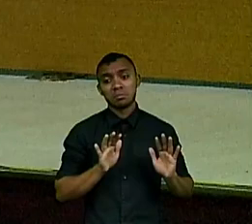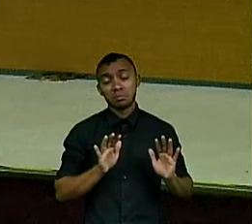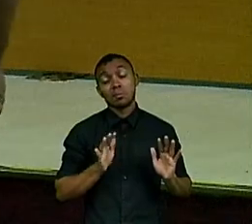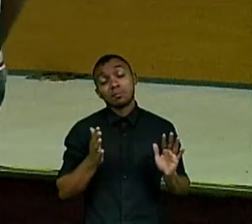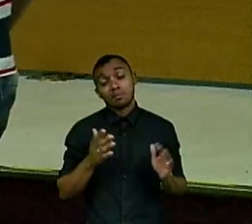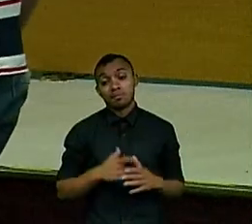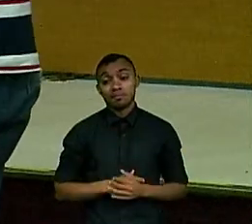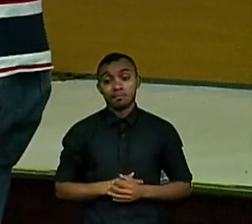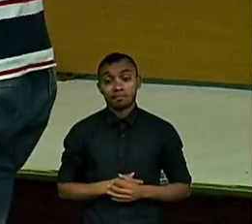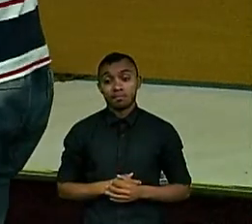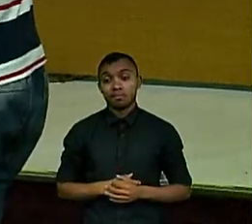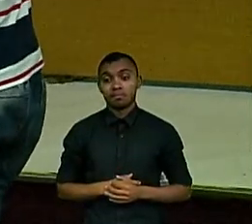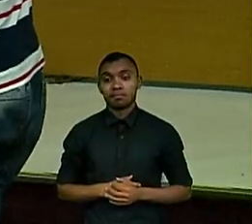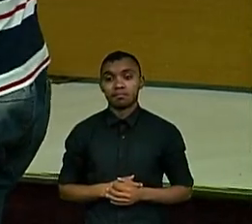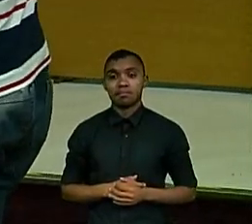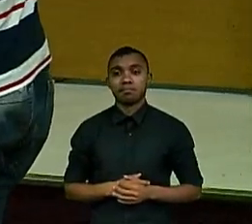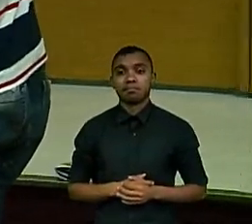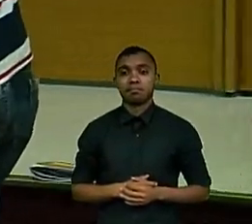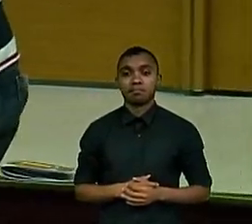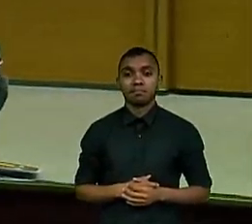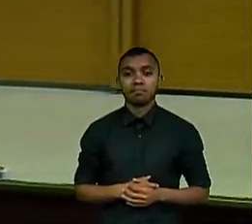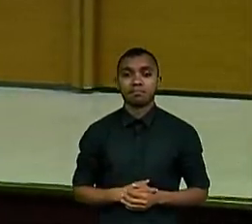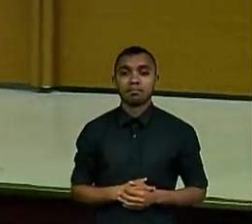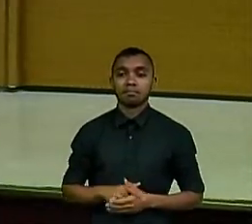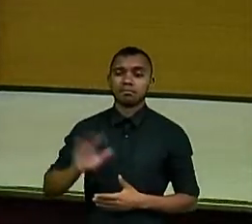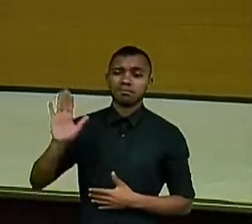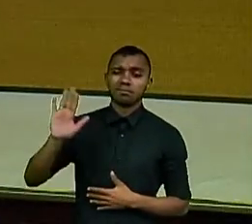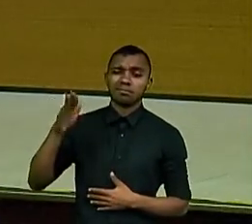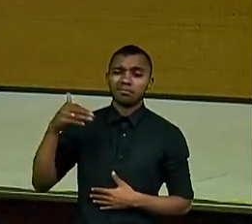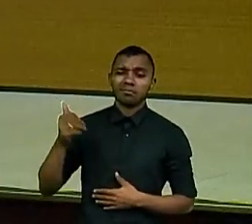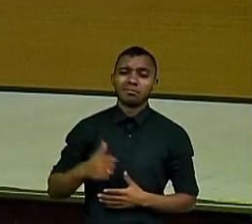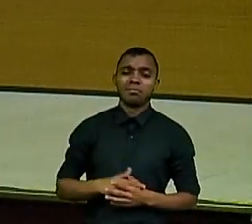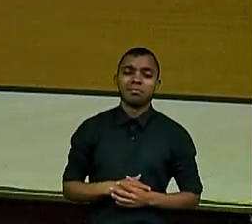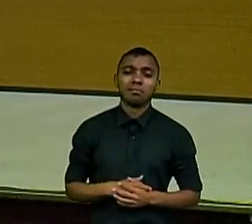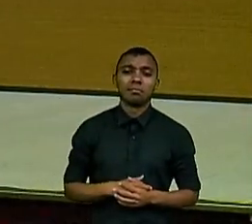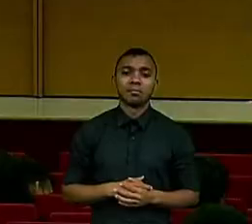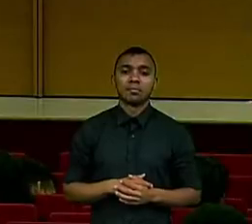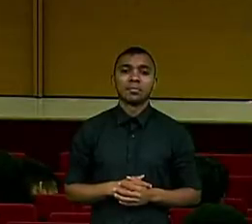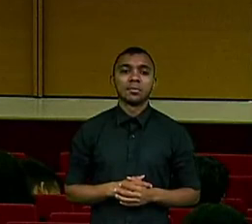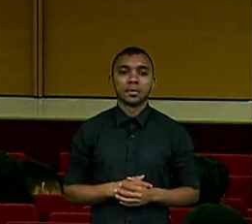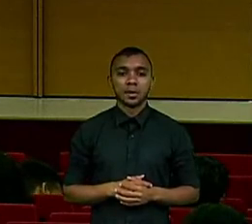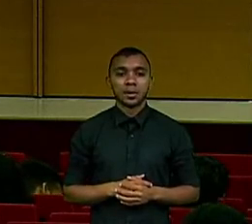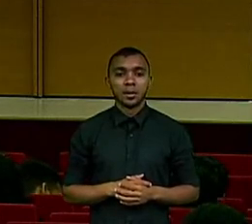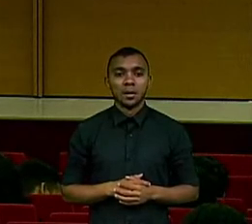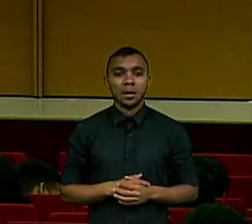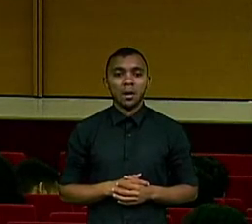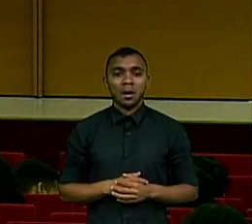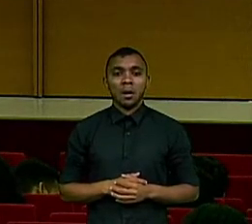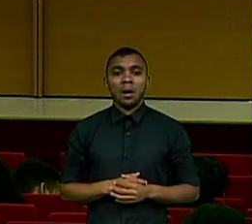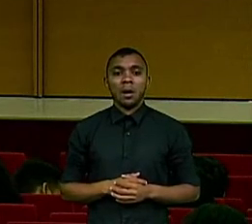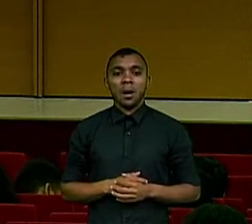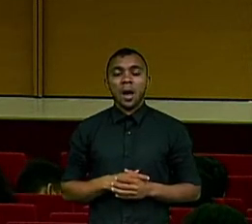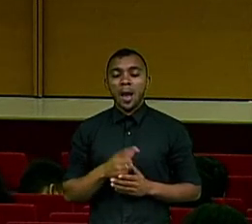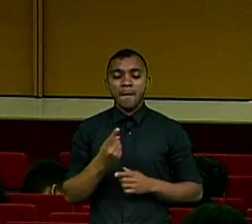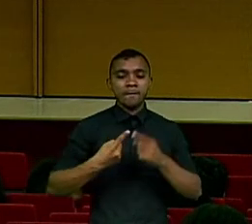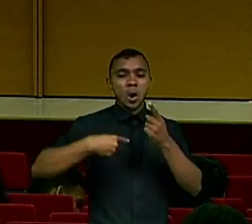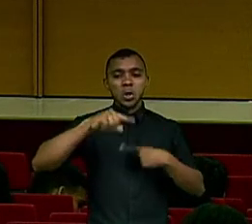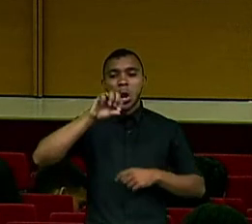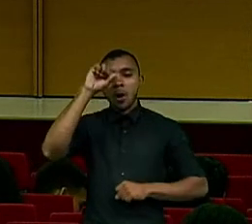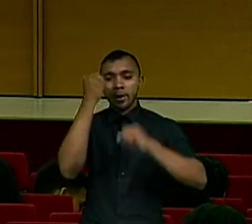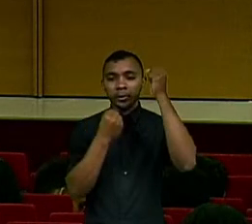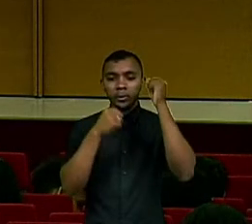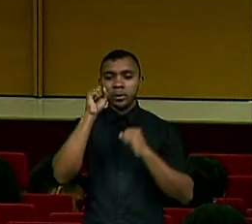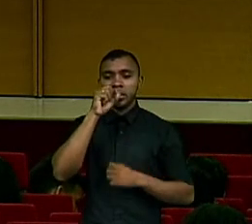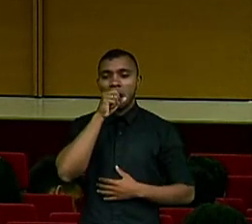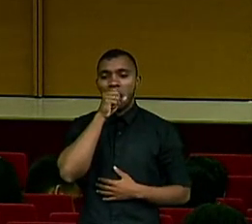vamos caminhar O Grande Mestre tudo bom continuando aqui gente Revolução Industrial pessoal